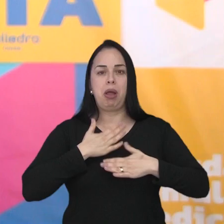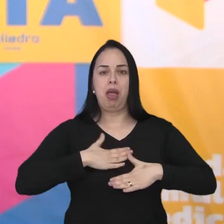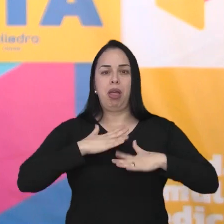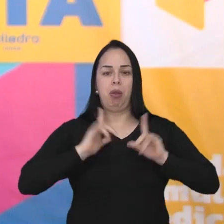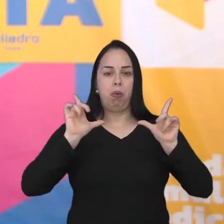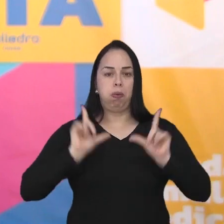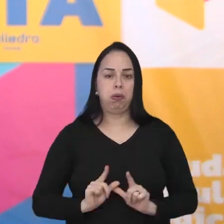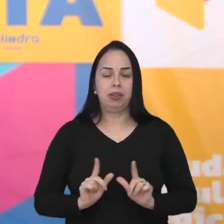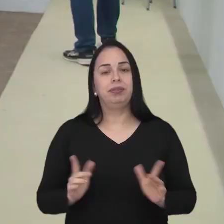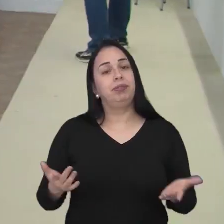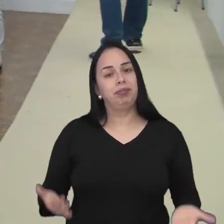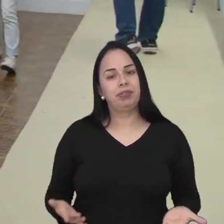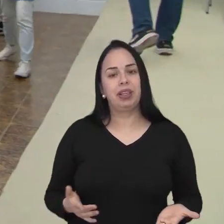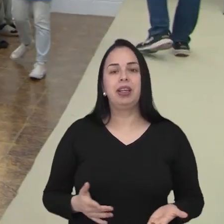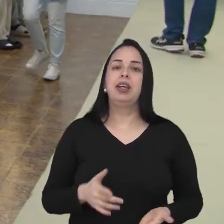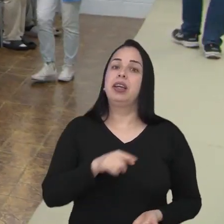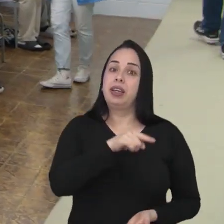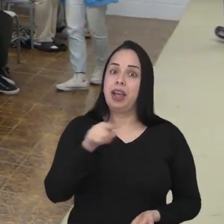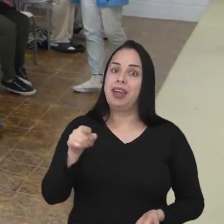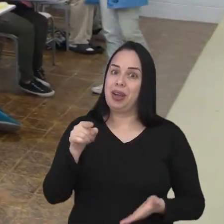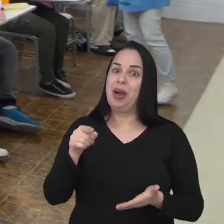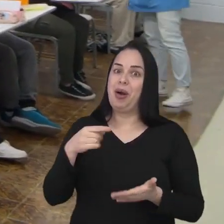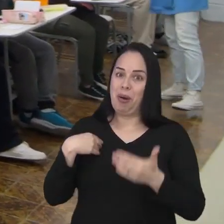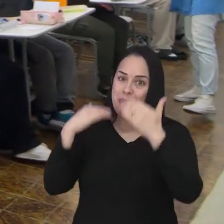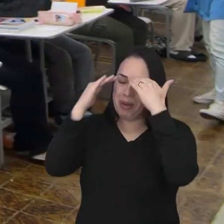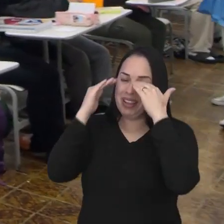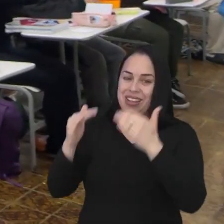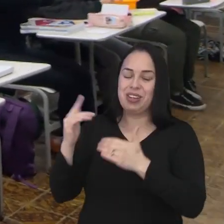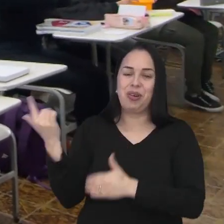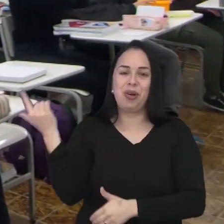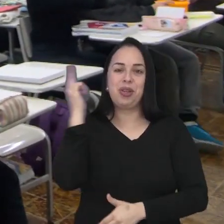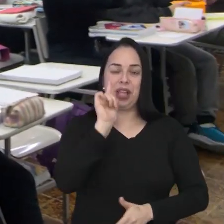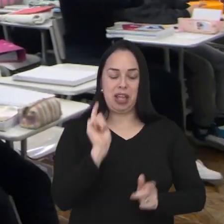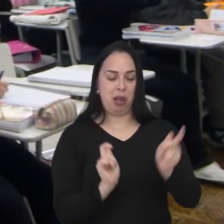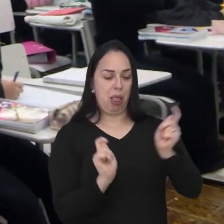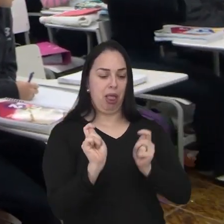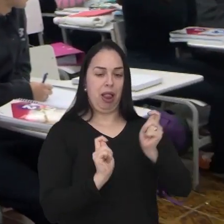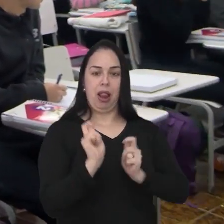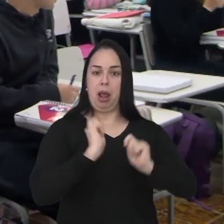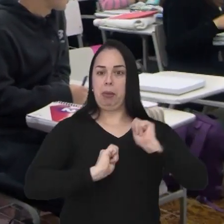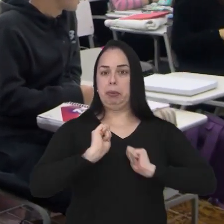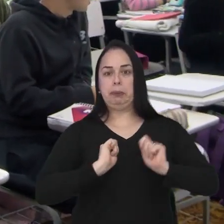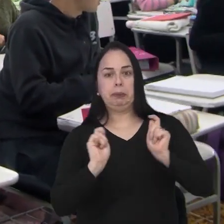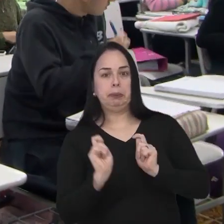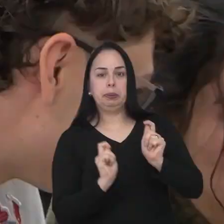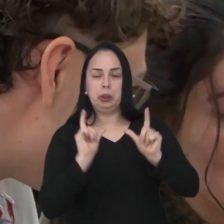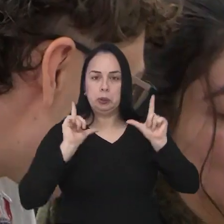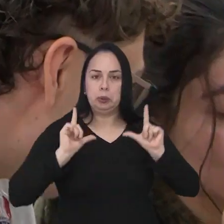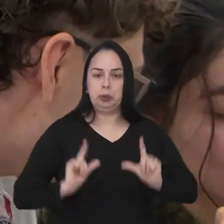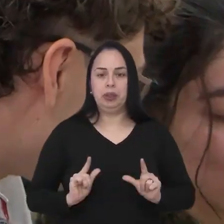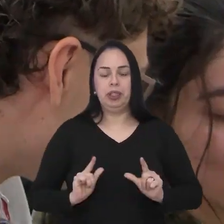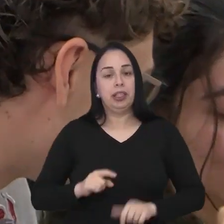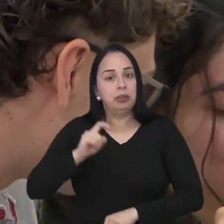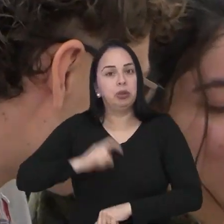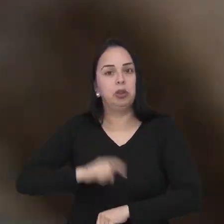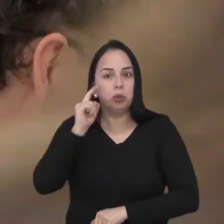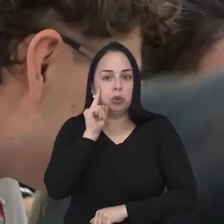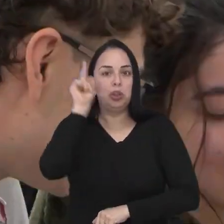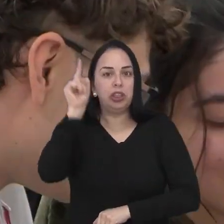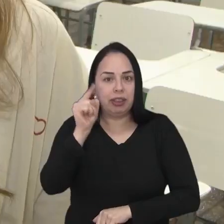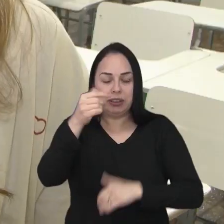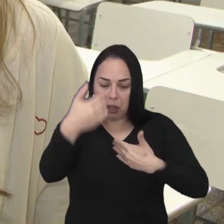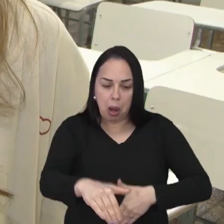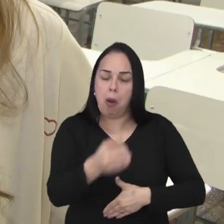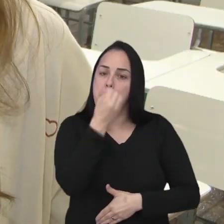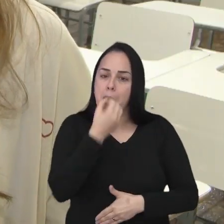estratégias para poder lidar com isso. Quem segue o direcionamento tem chance de conseguir controlar melhor a ansiedade e chegar bem para a